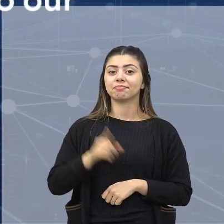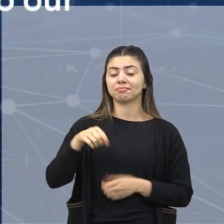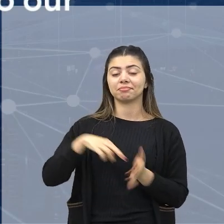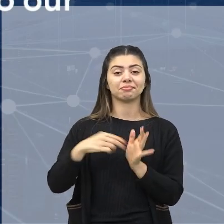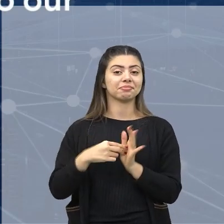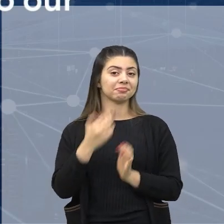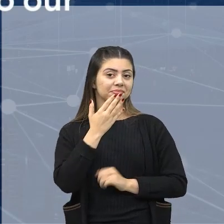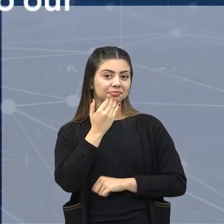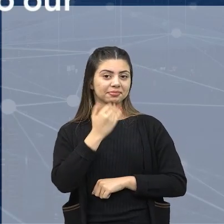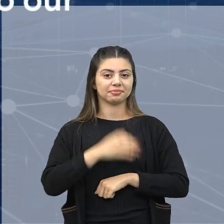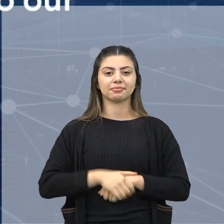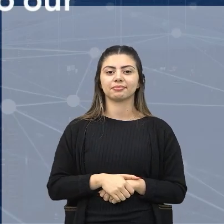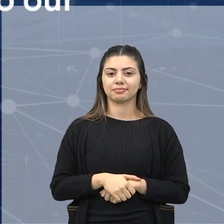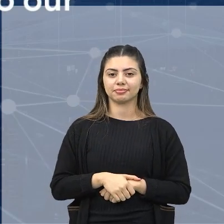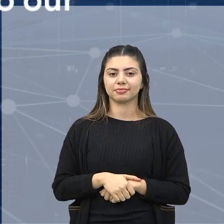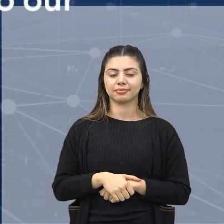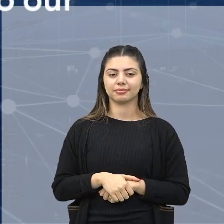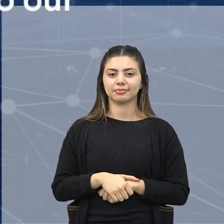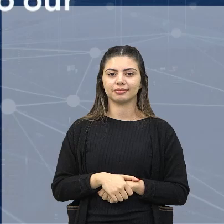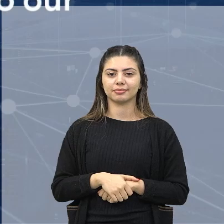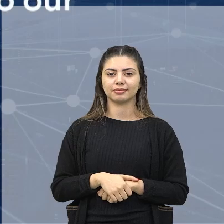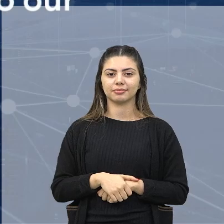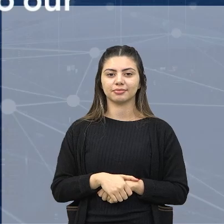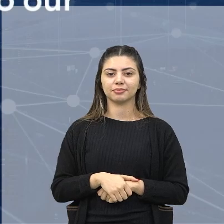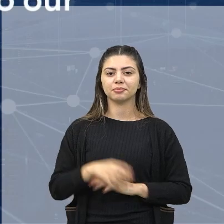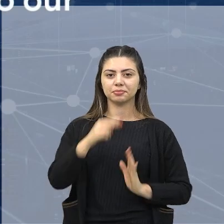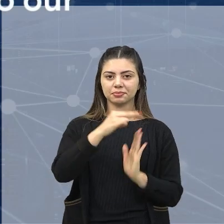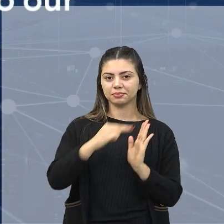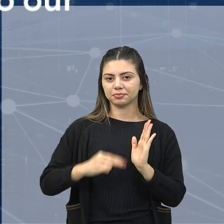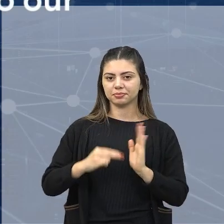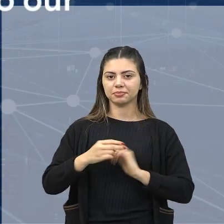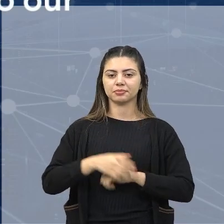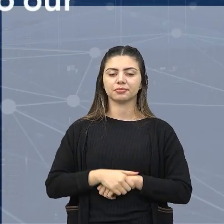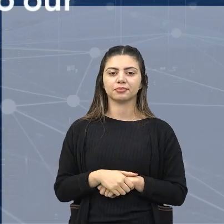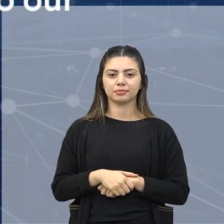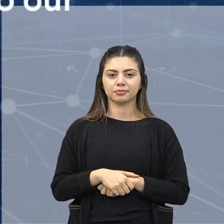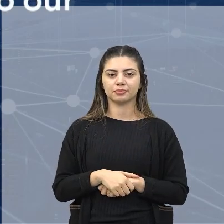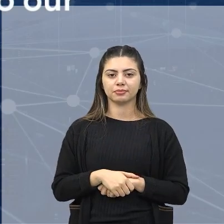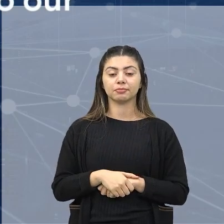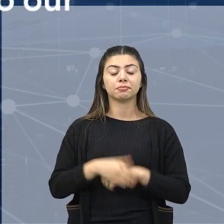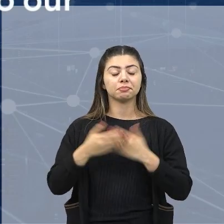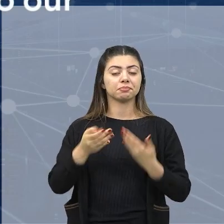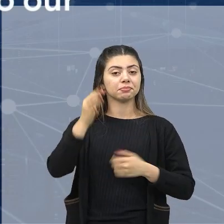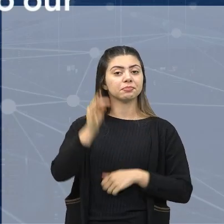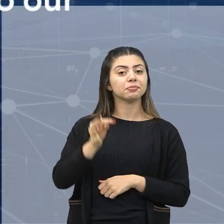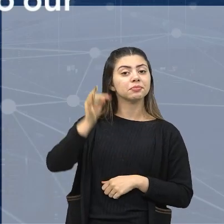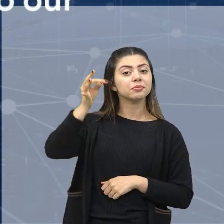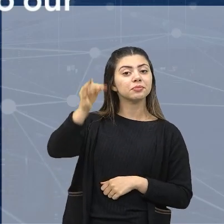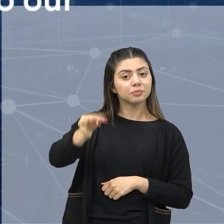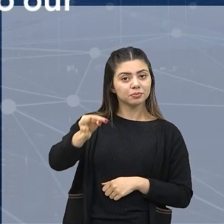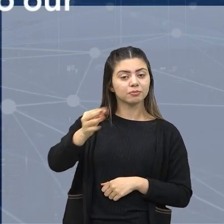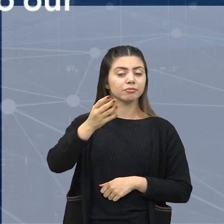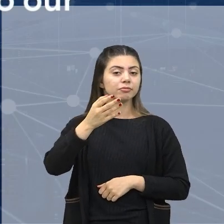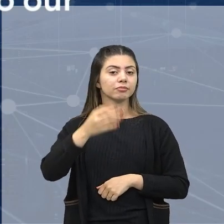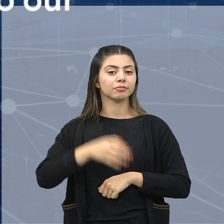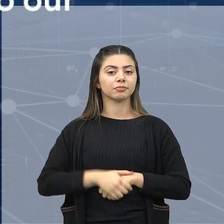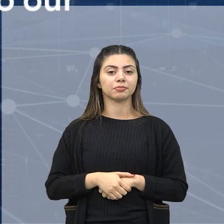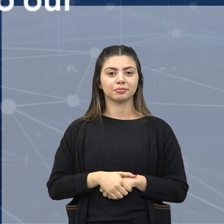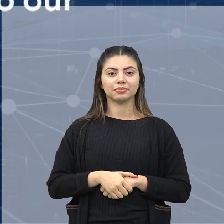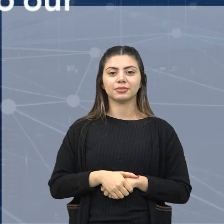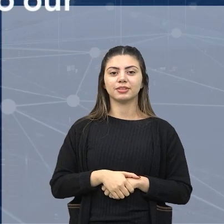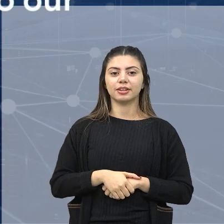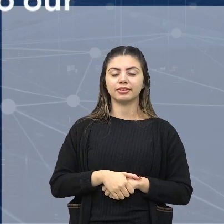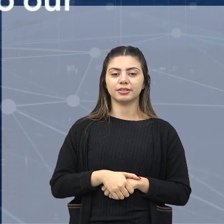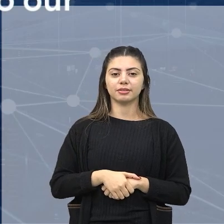comida, né? In the future, no futuro, food will be